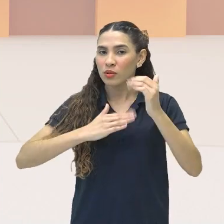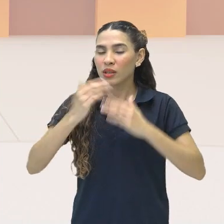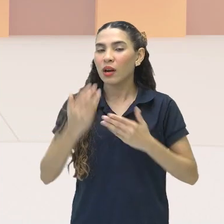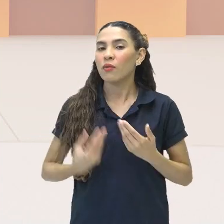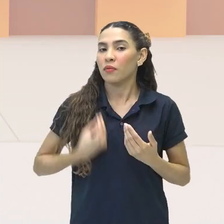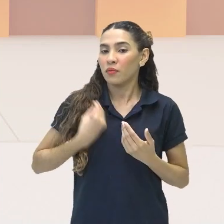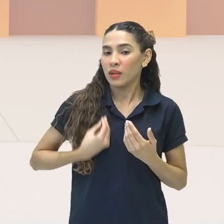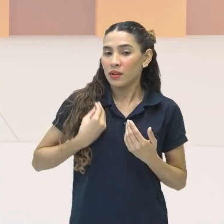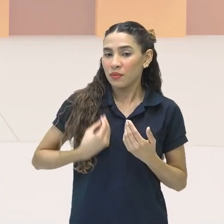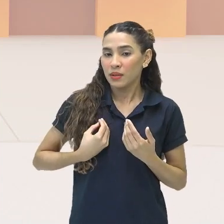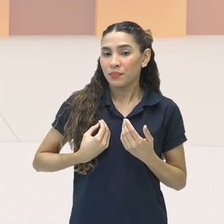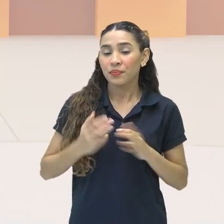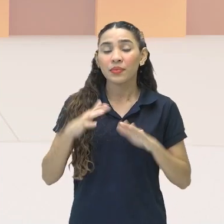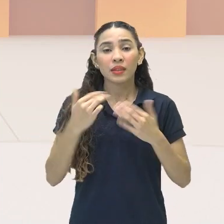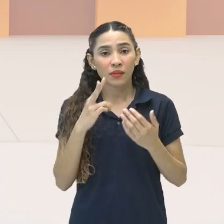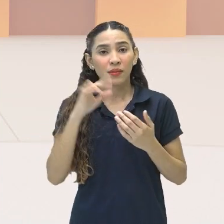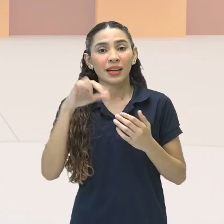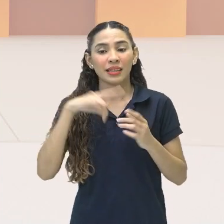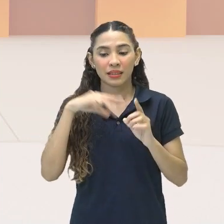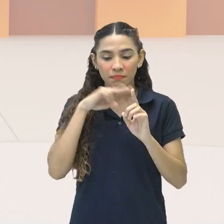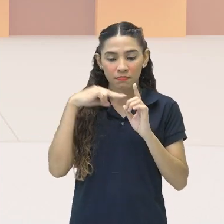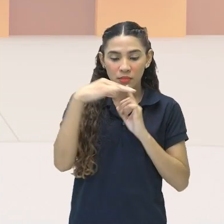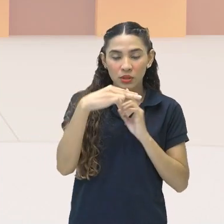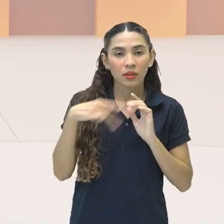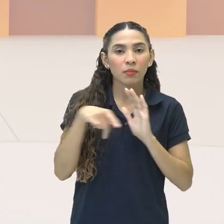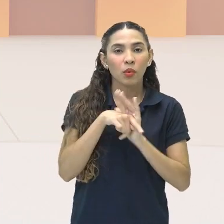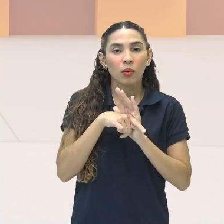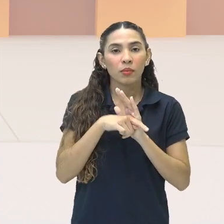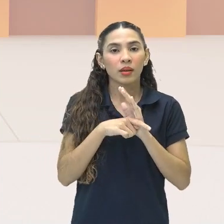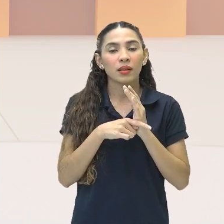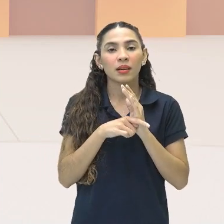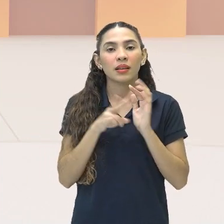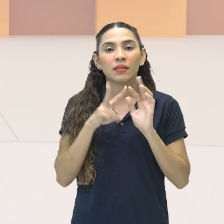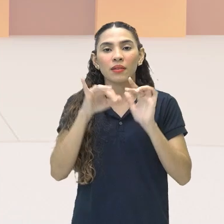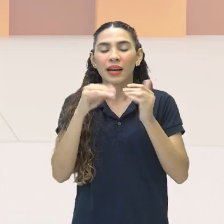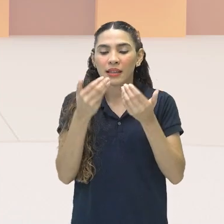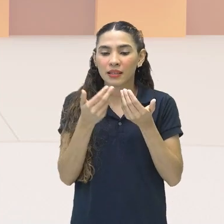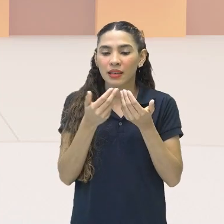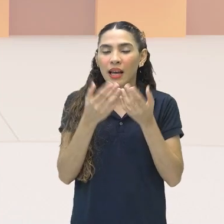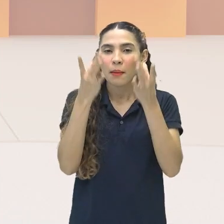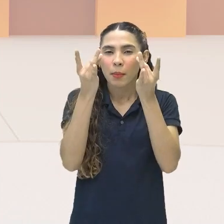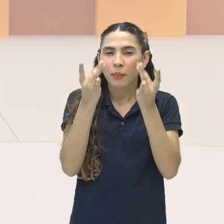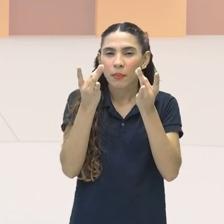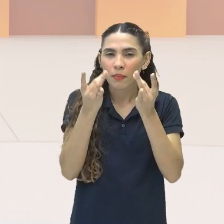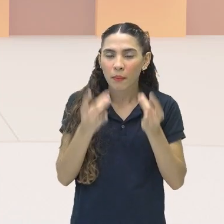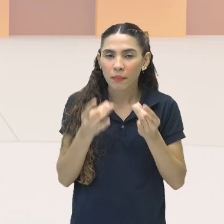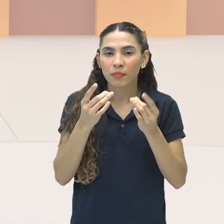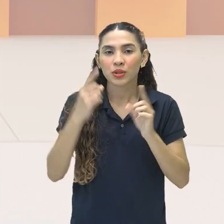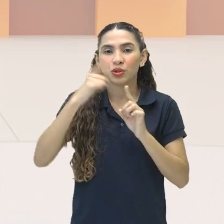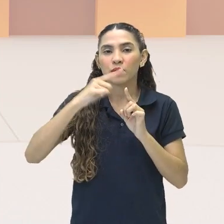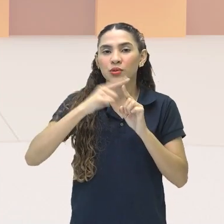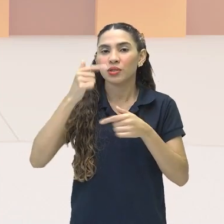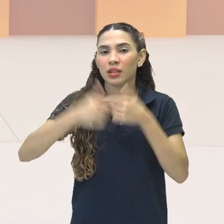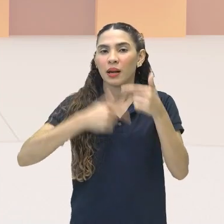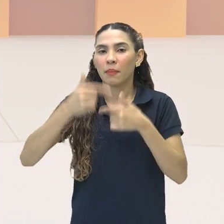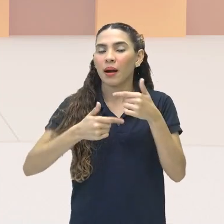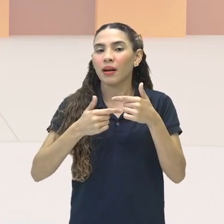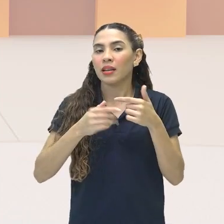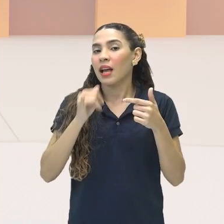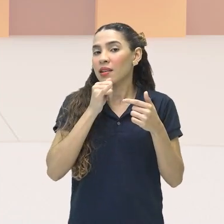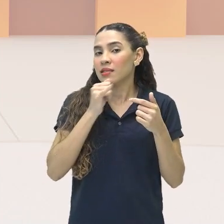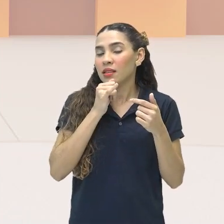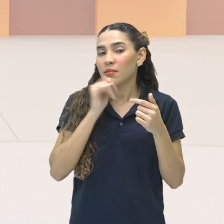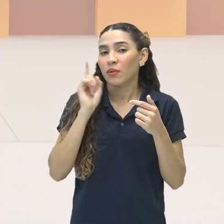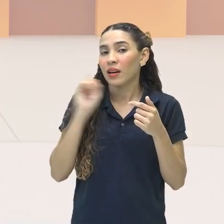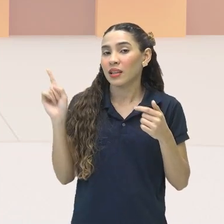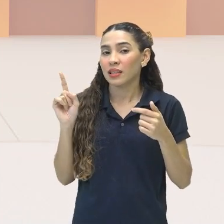que... Então, ele vai olhar para dentro da casa e ele vai distorcer, então, essas modalidades de trabalho. E no caso aqui, nós